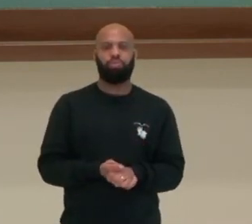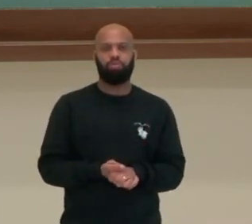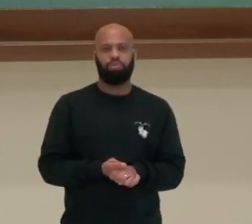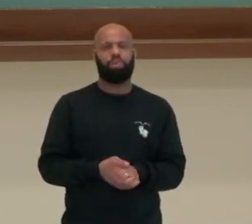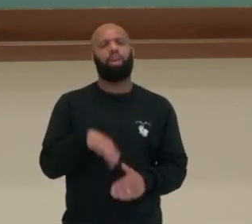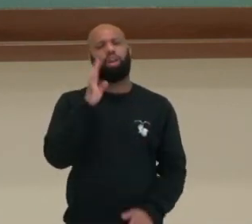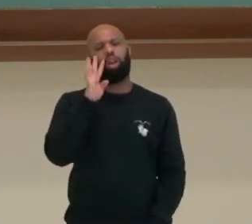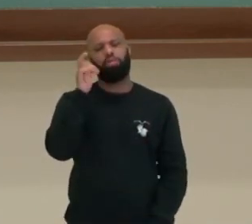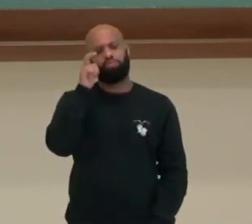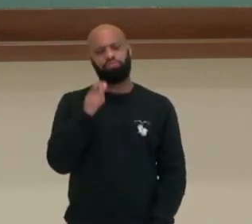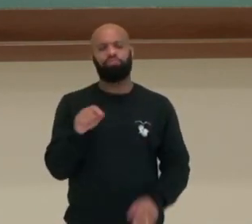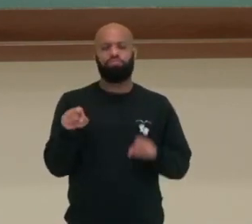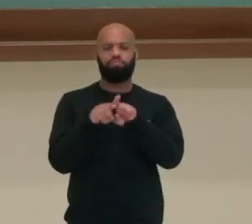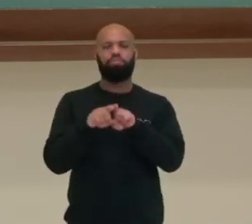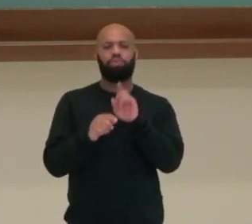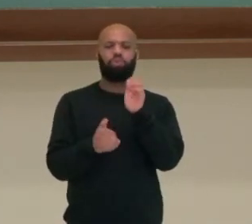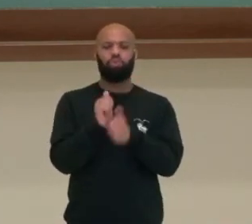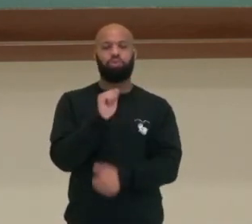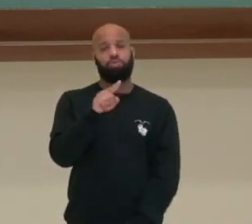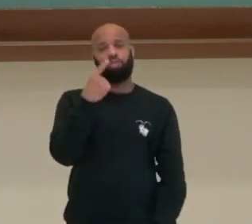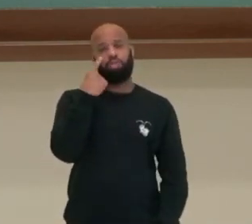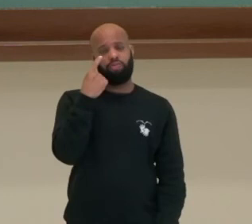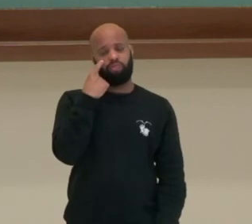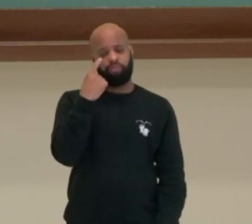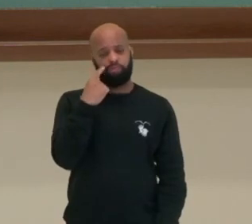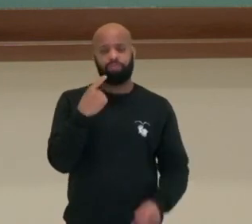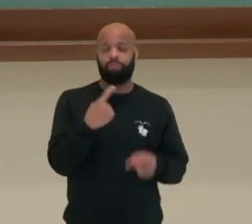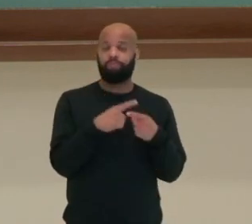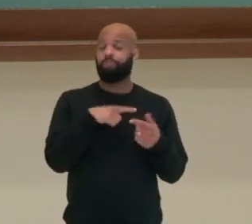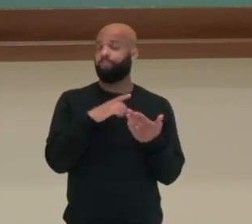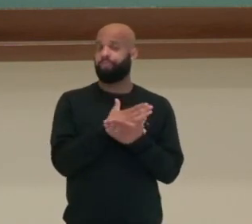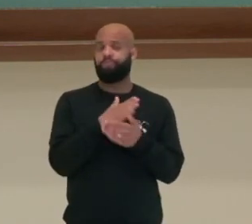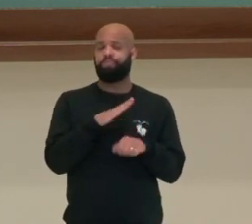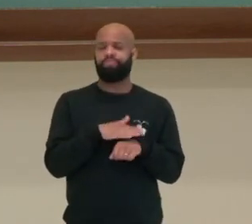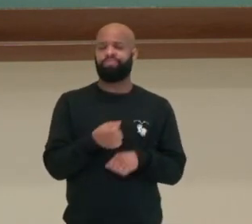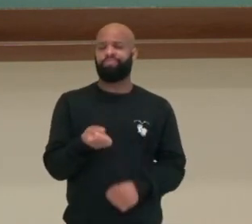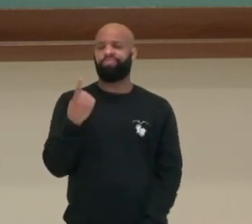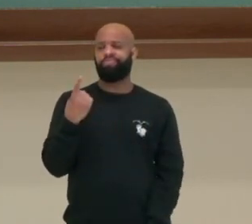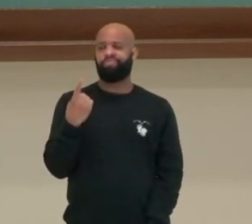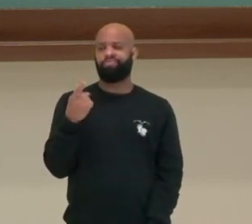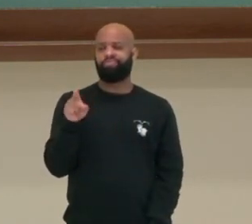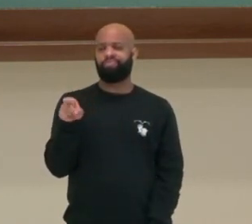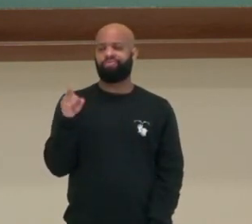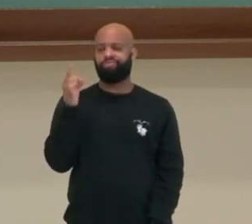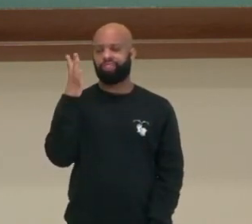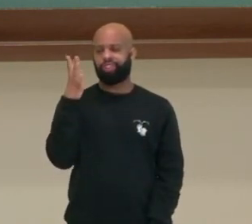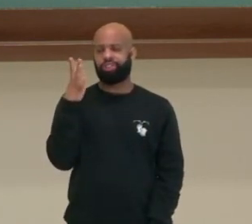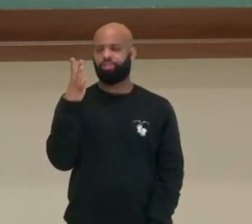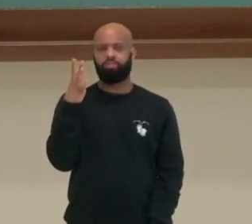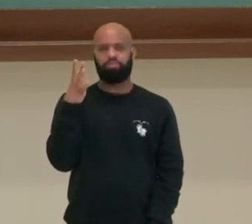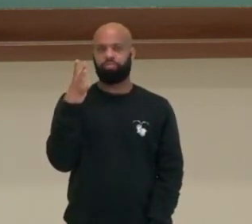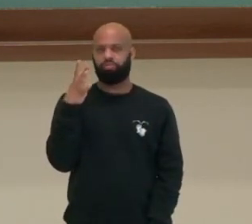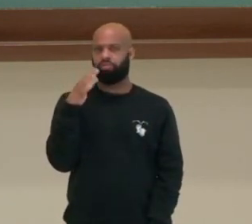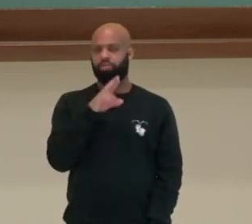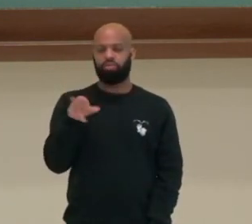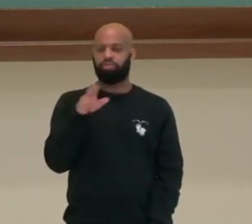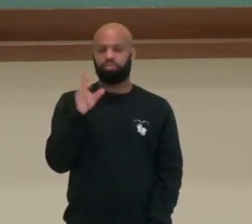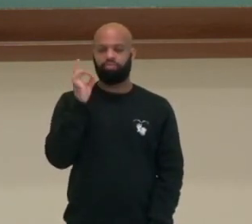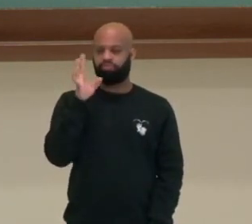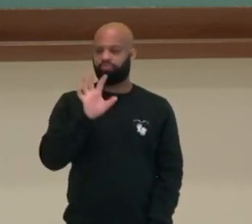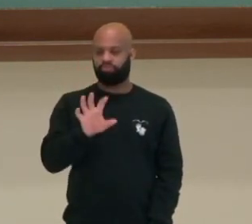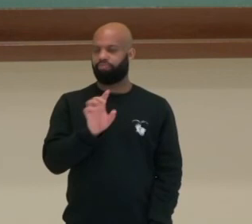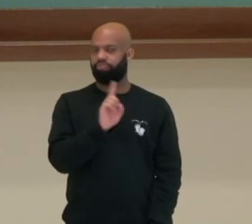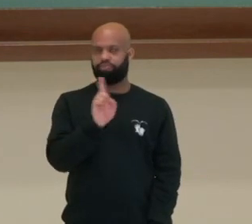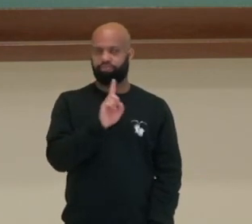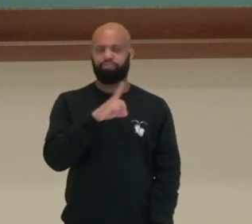bem interessante esse jogo e que às vezes a gente olha assim e diz, nossa, isso é muito fácil, você vai perceber que não é tão fácil